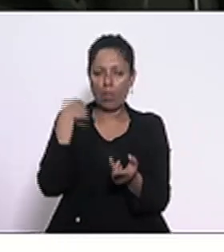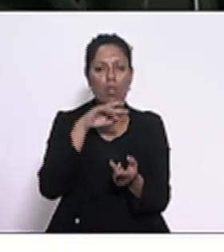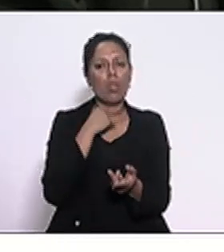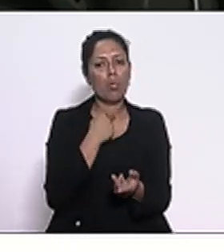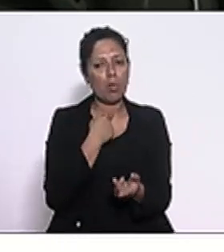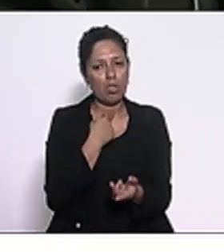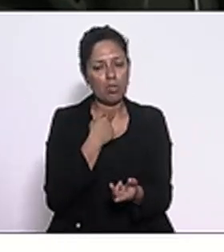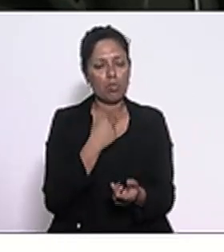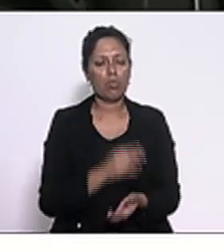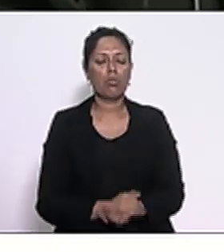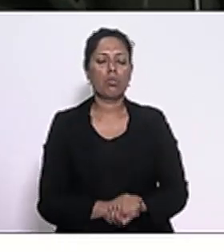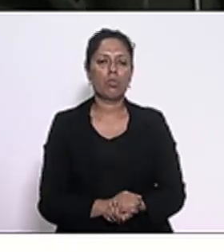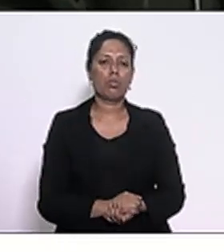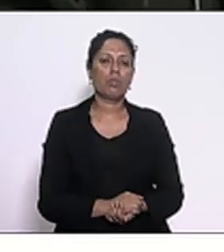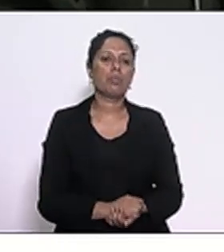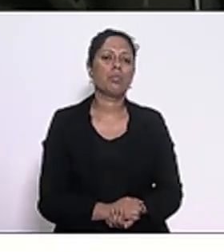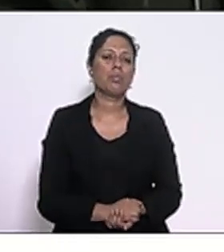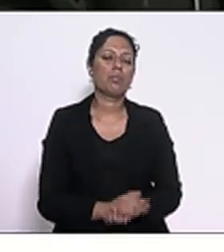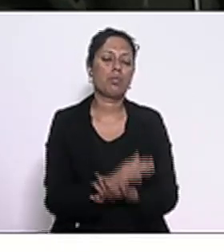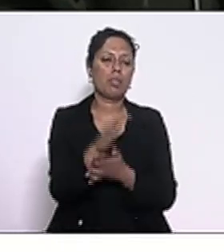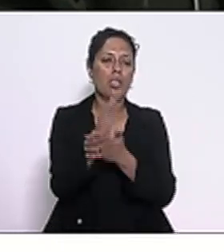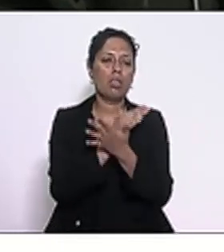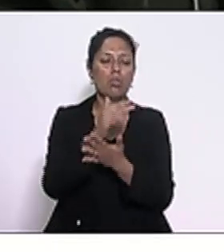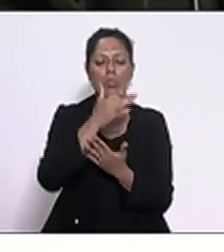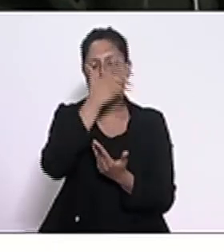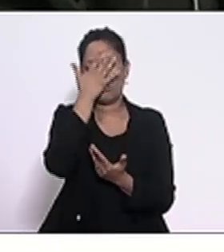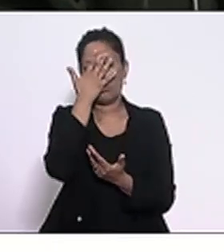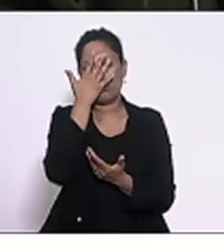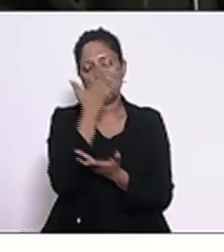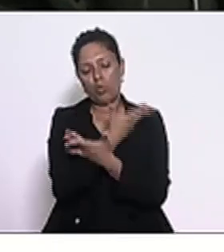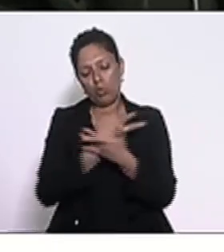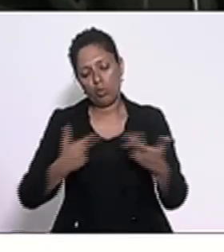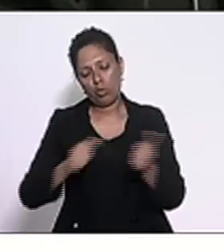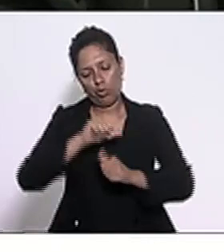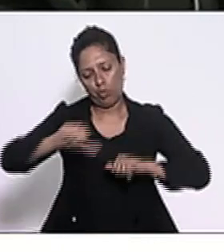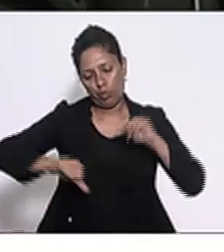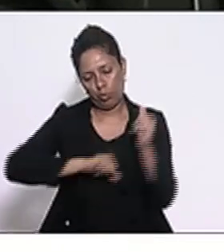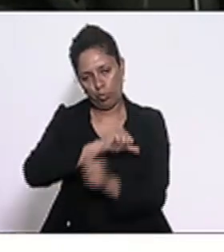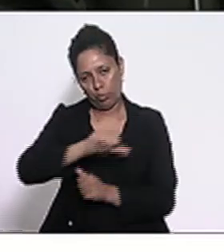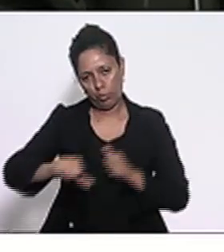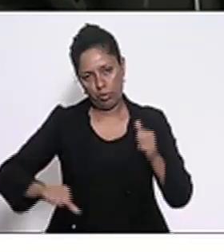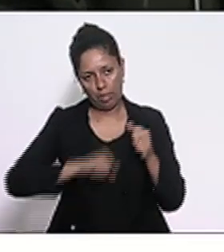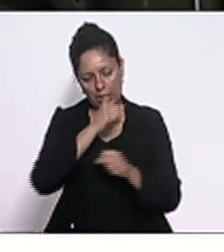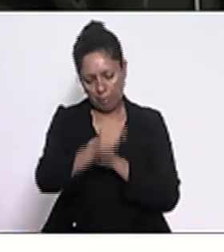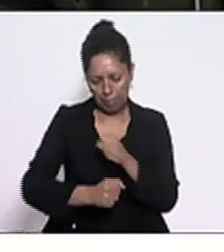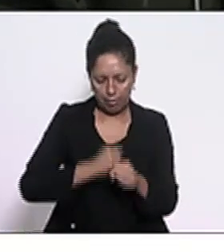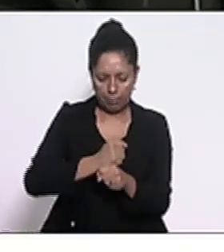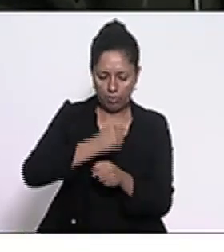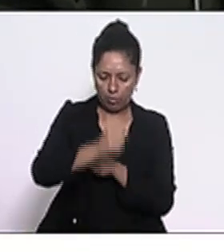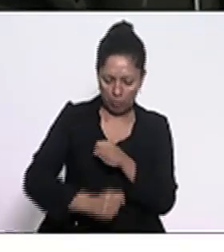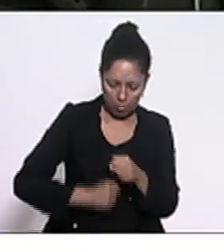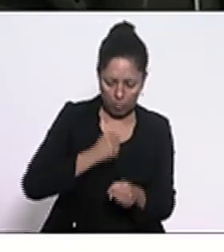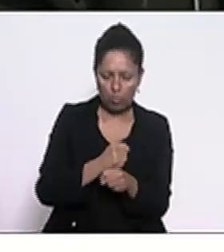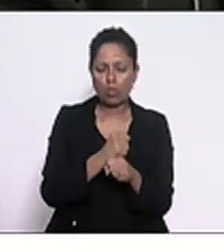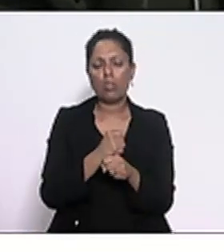preservar. Algumas coisas que mudaram de lá para cá é